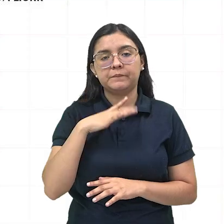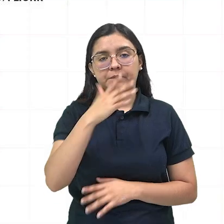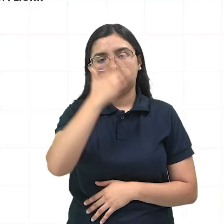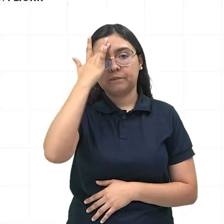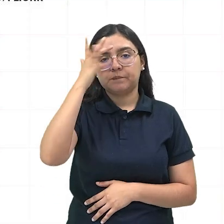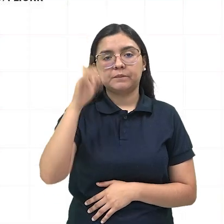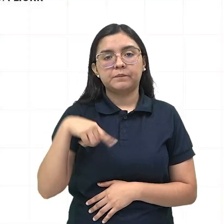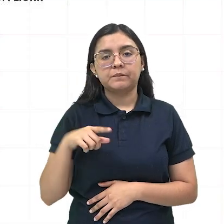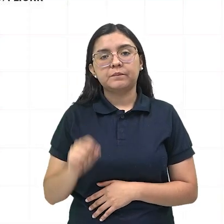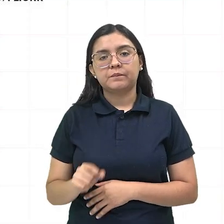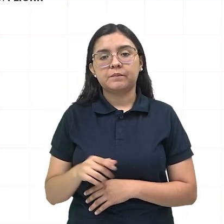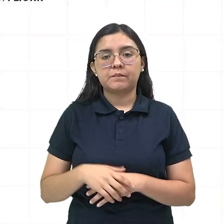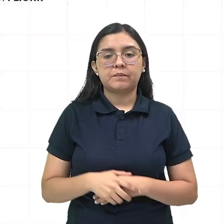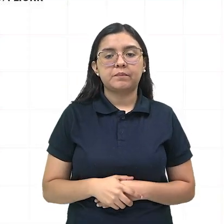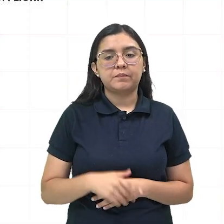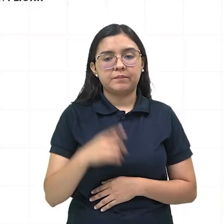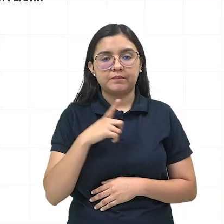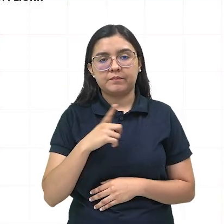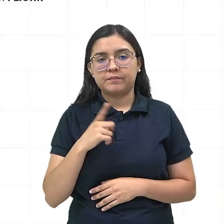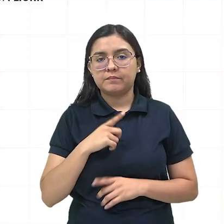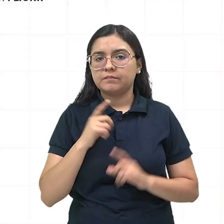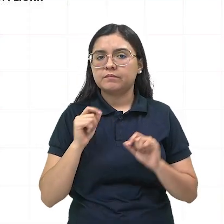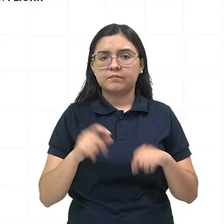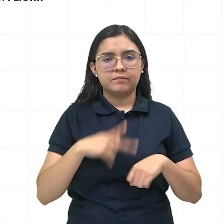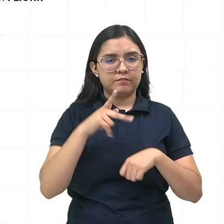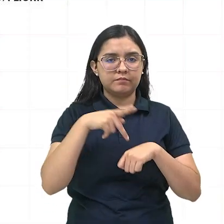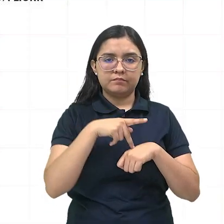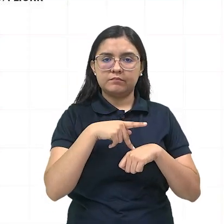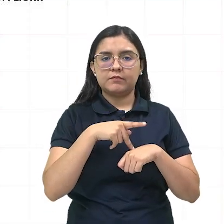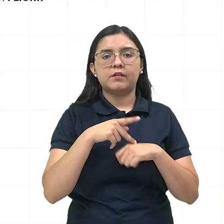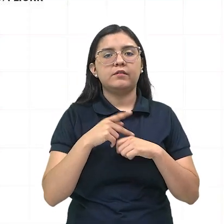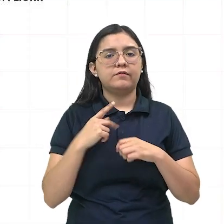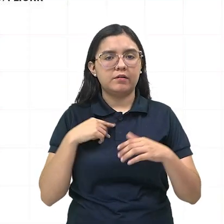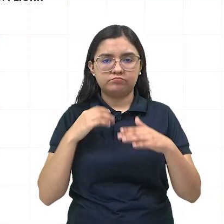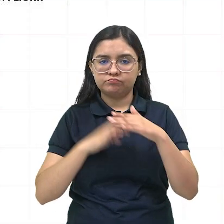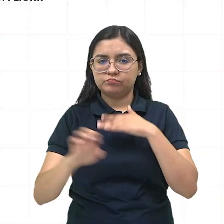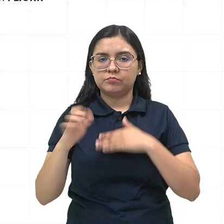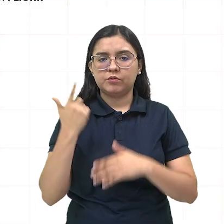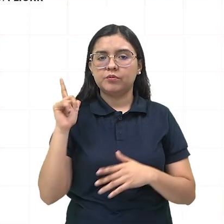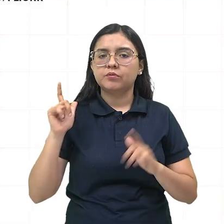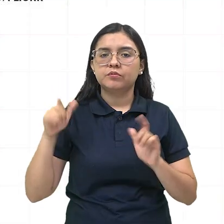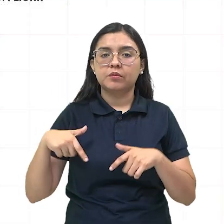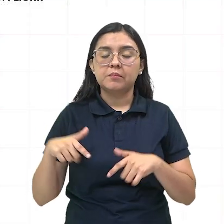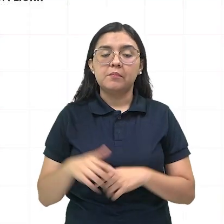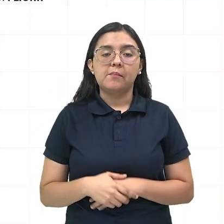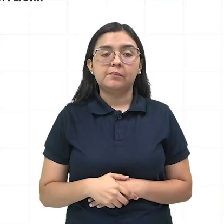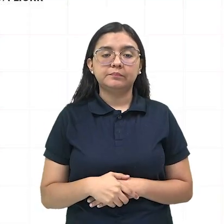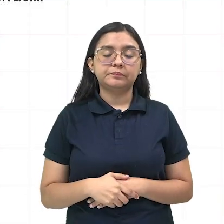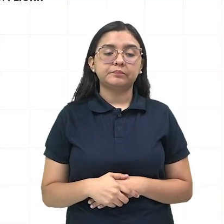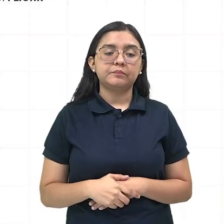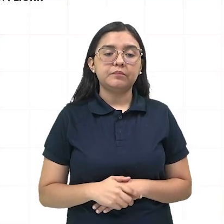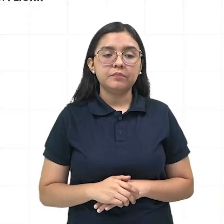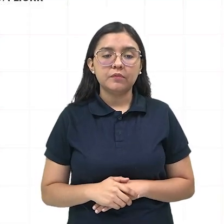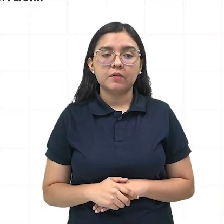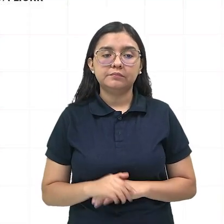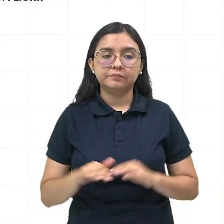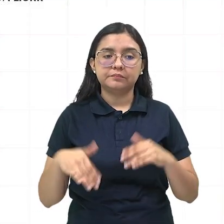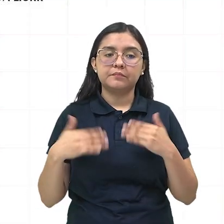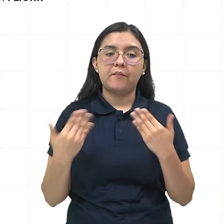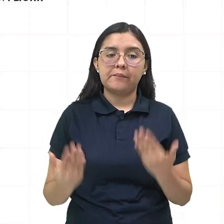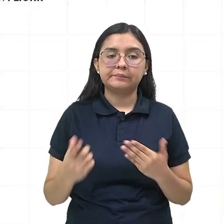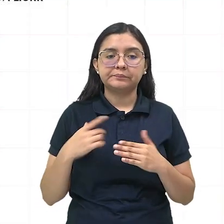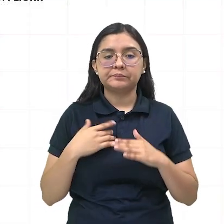pessoal, é sair do lugar onde ela está, né? Por algum motivo. Então a migração internacional ocorre quando uma pessoa deixa